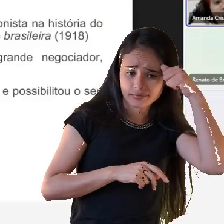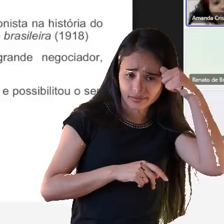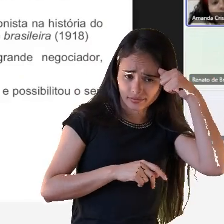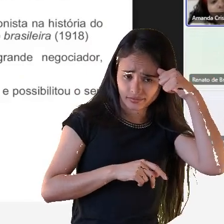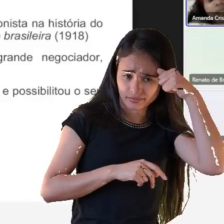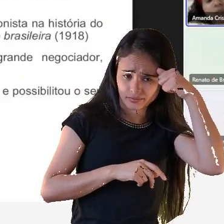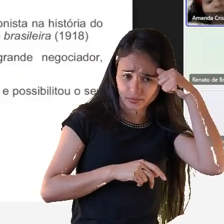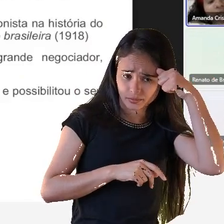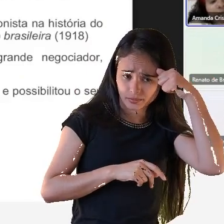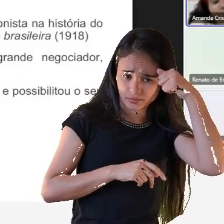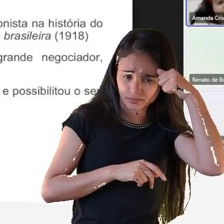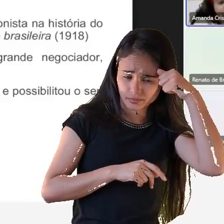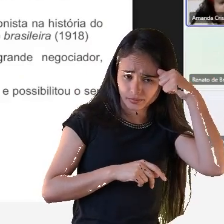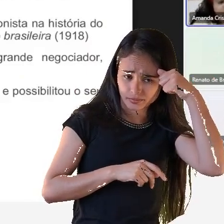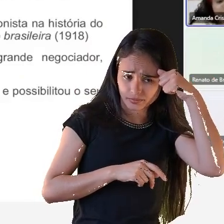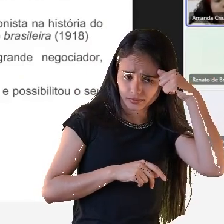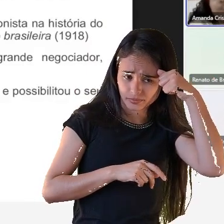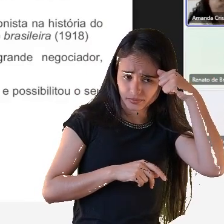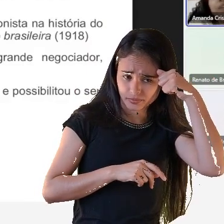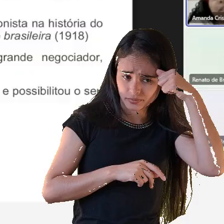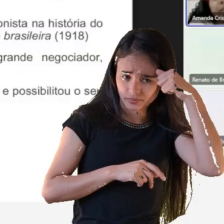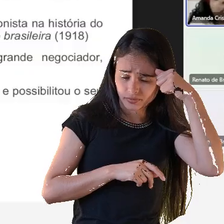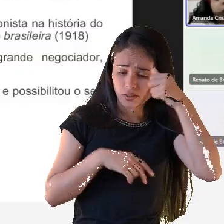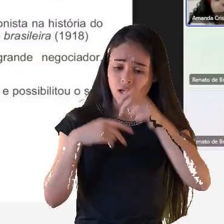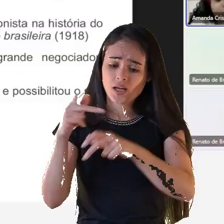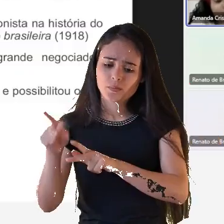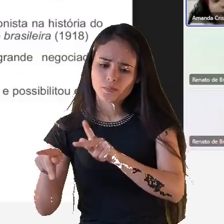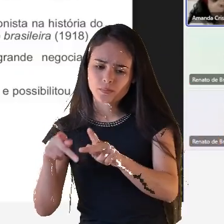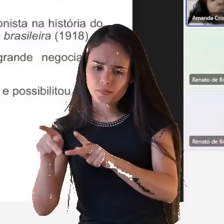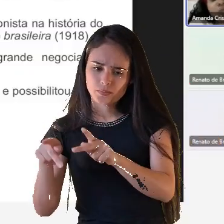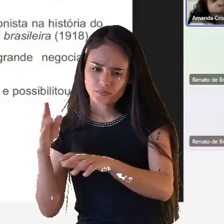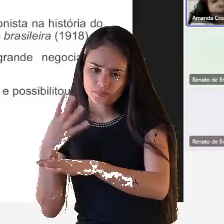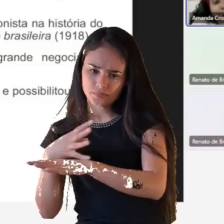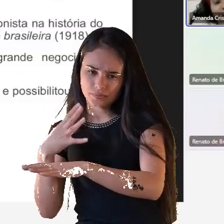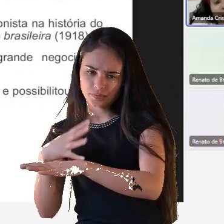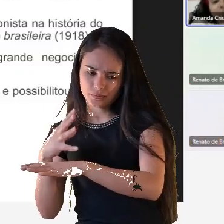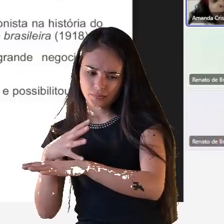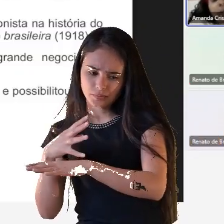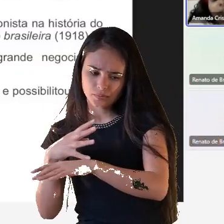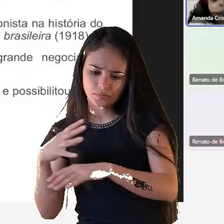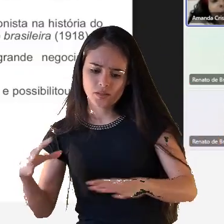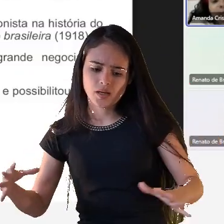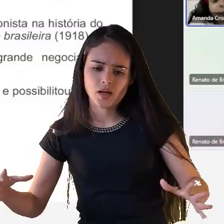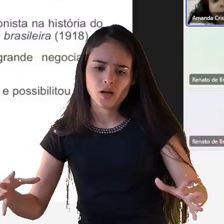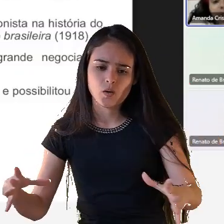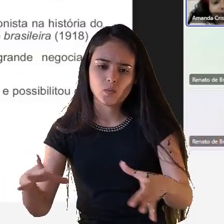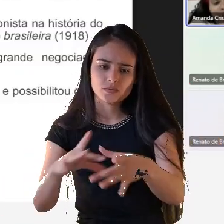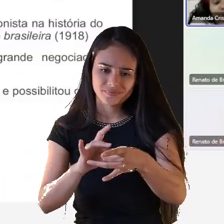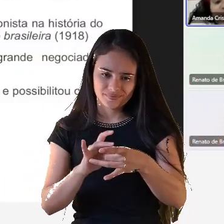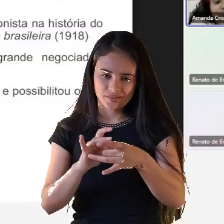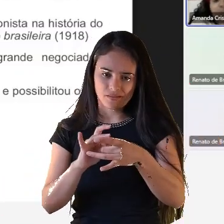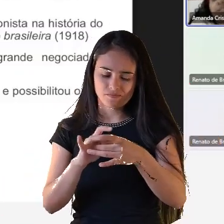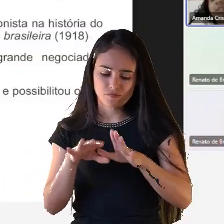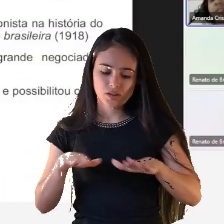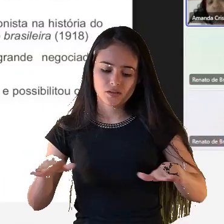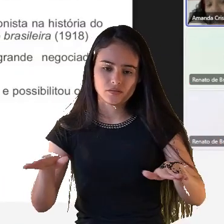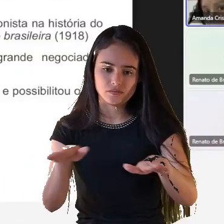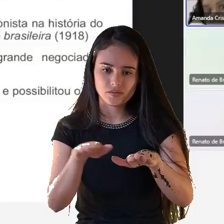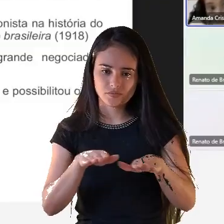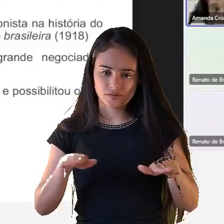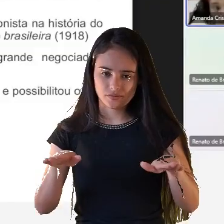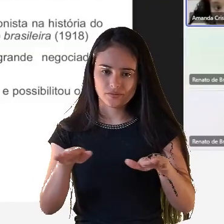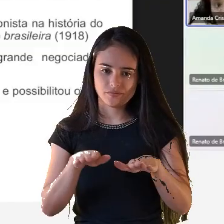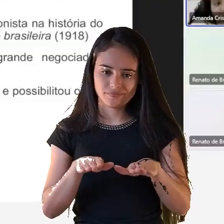demonstrar como que essa população foi fundamental para a construção desse processo de